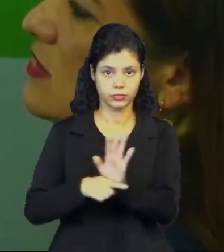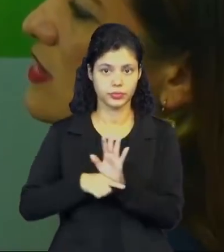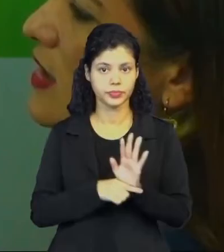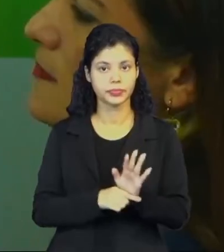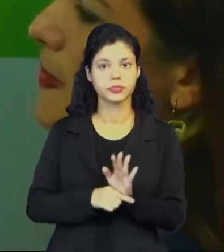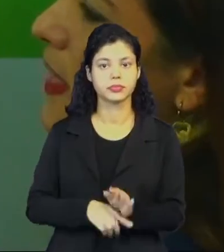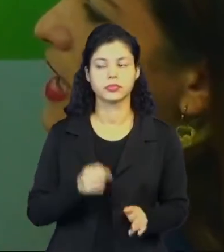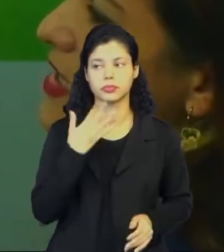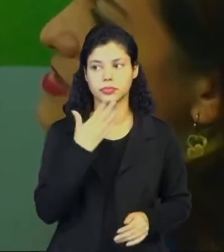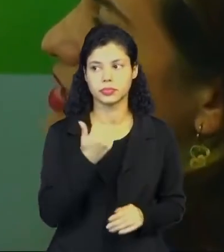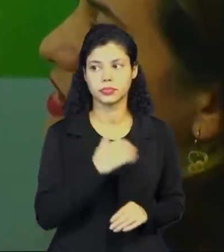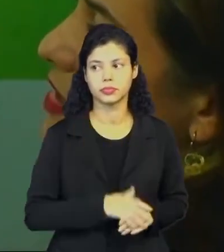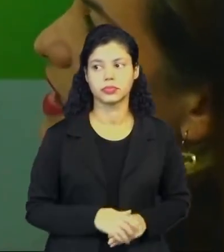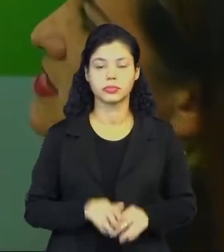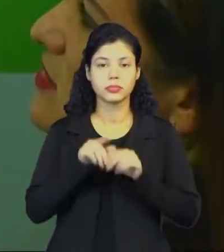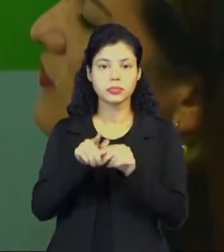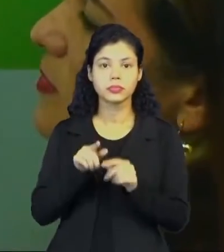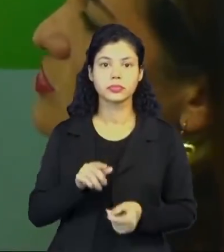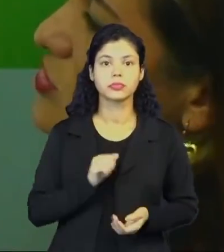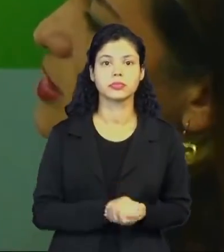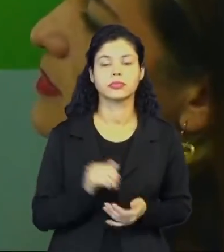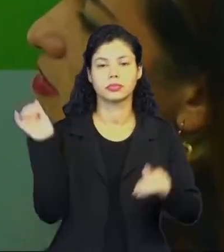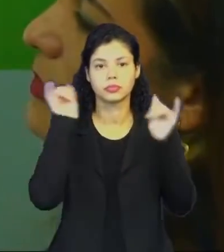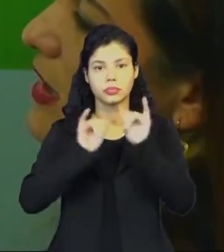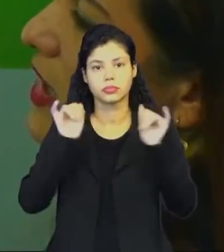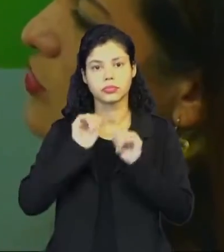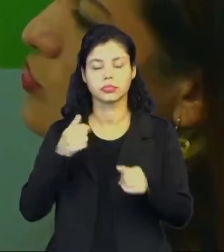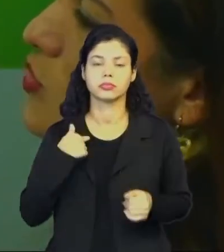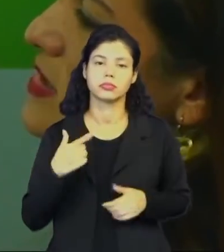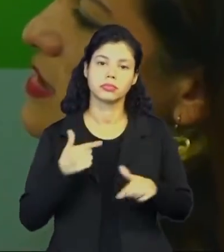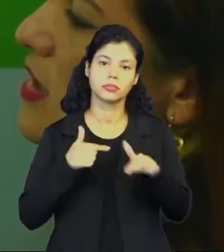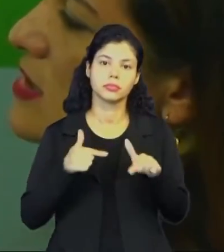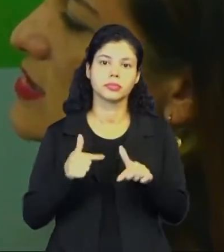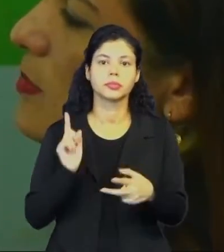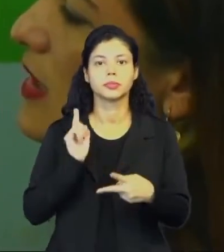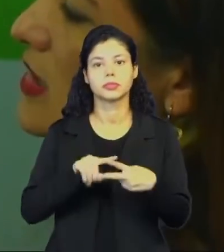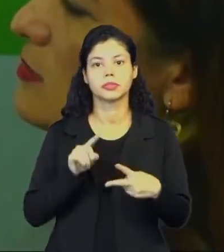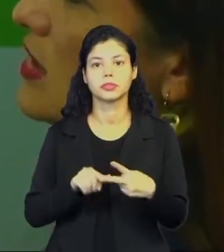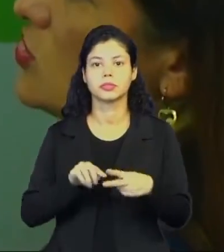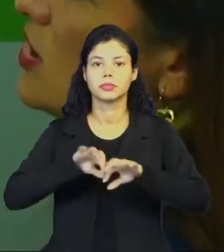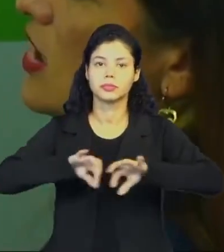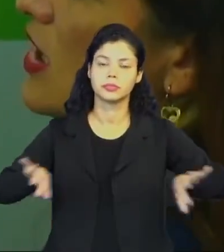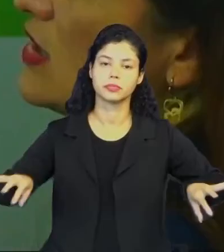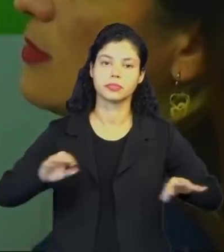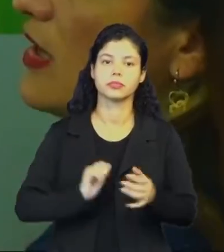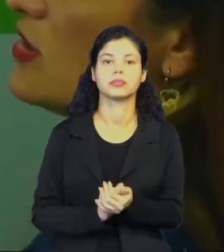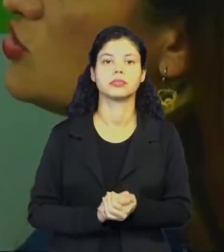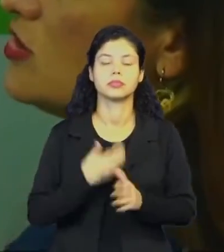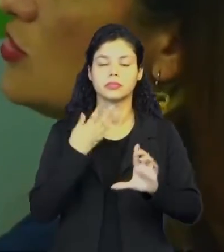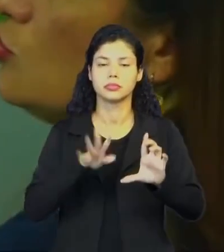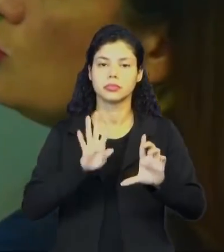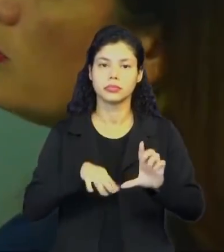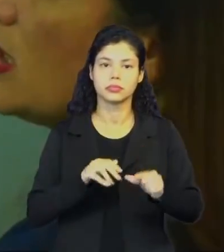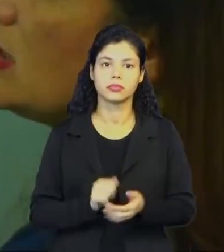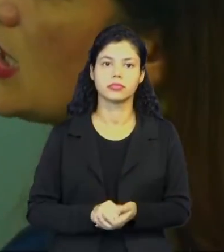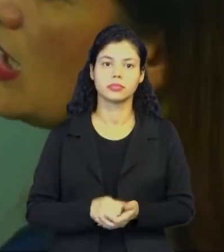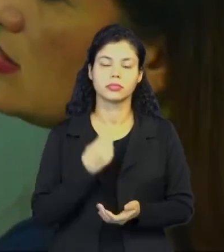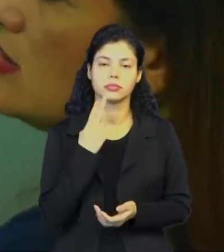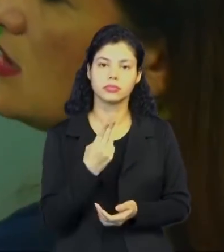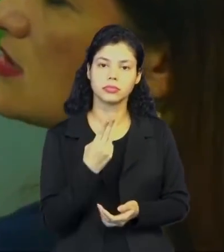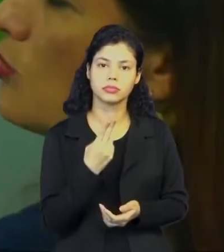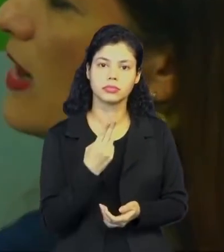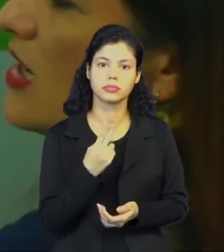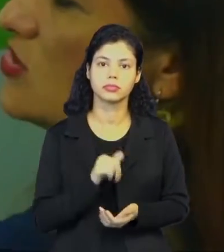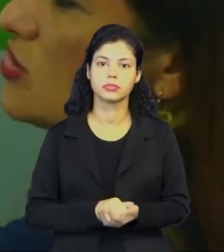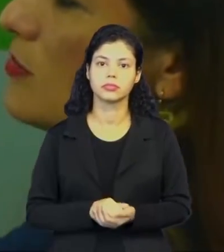vocês, tá? Essas informações dá para me trabalhar com duas separadamente, que é a tabela de dupla